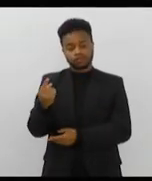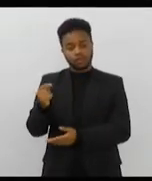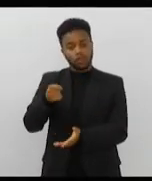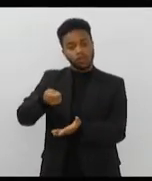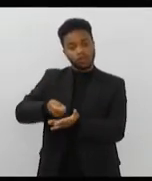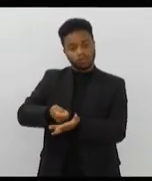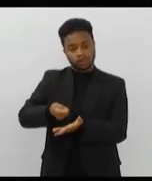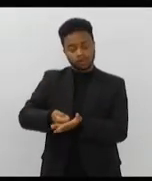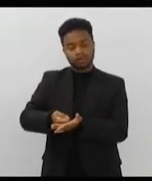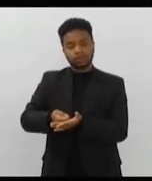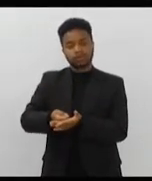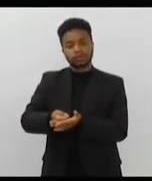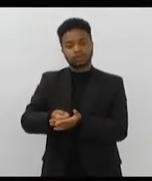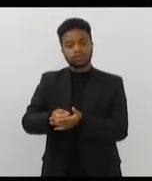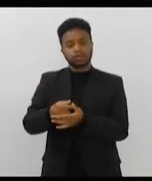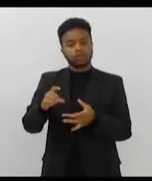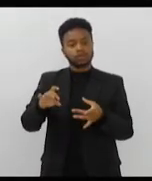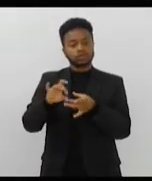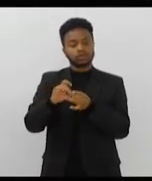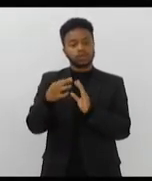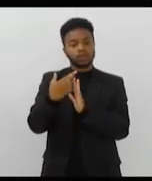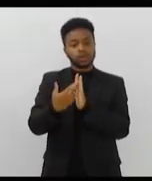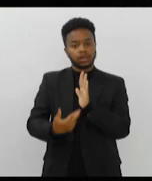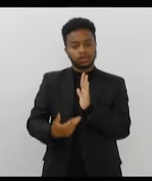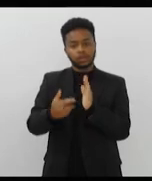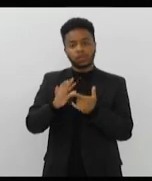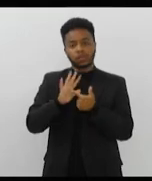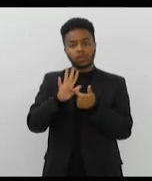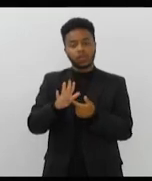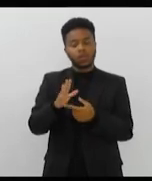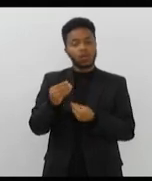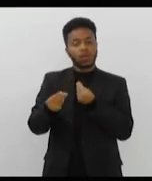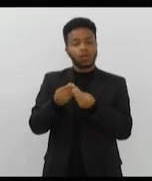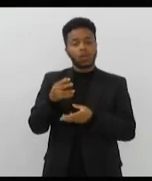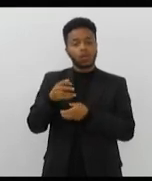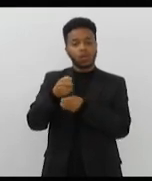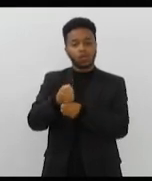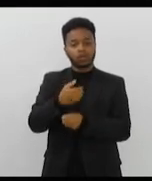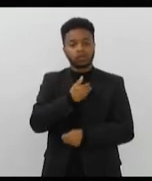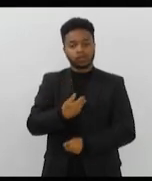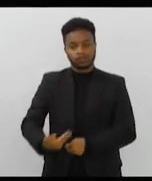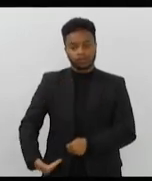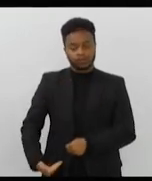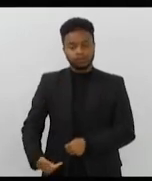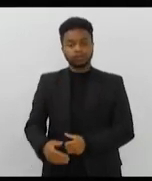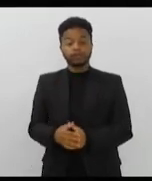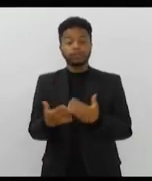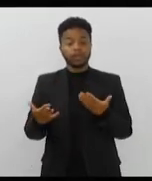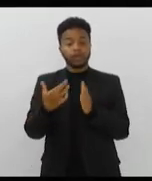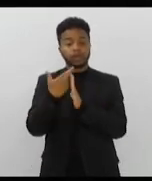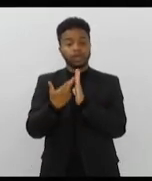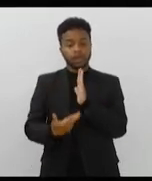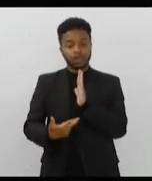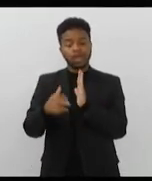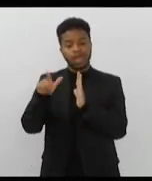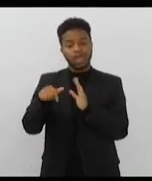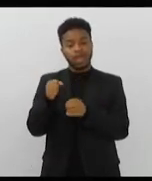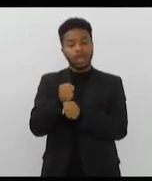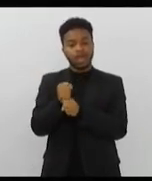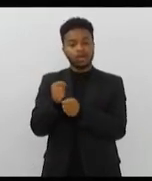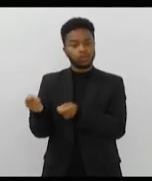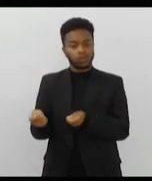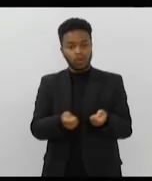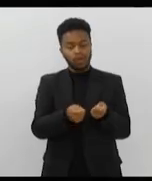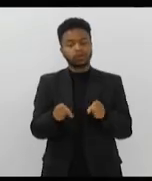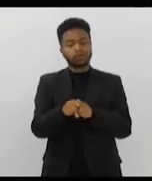impositivas comporão o relatório de prestação de contas do governo. Relatório de prestação de contas do governo é anual e vem